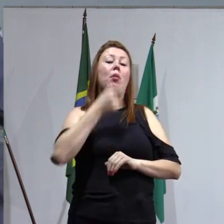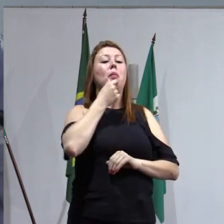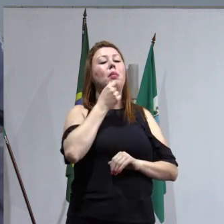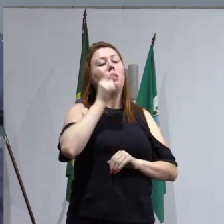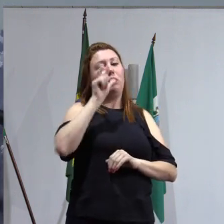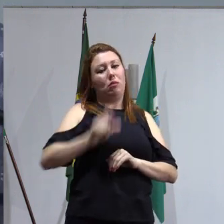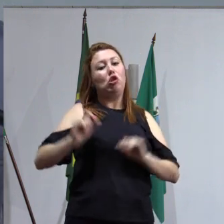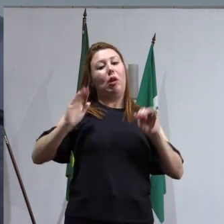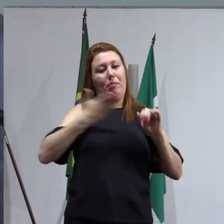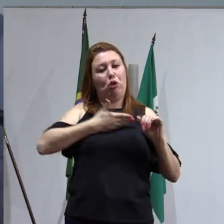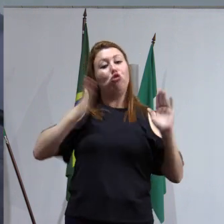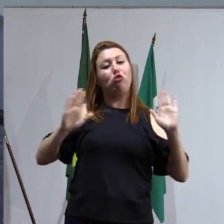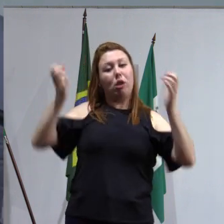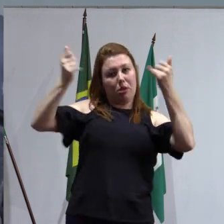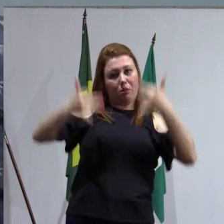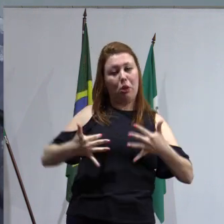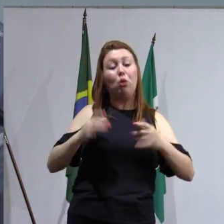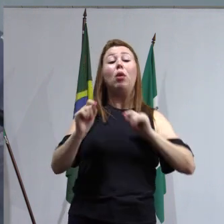que sumarizou,